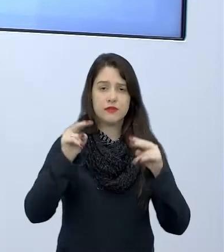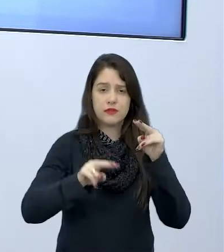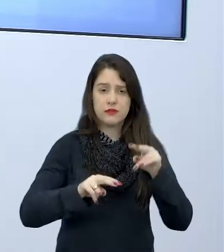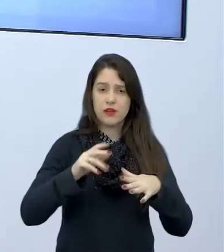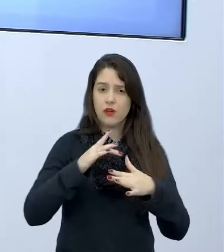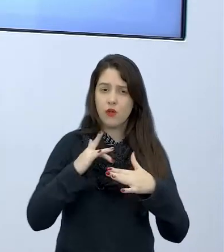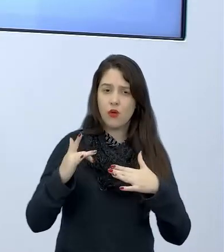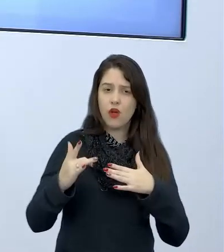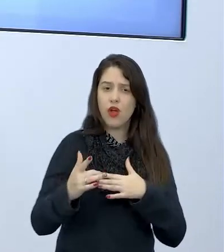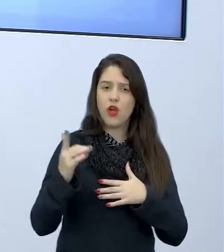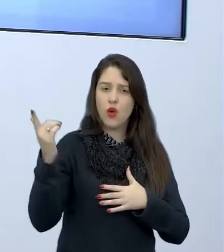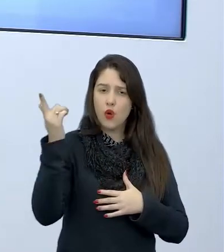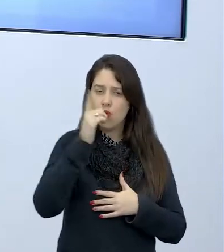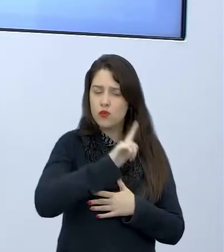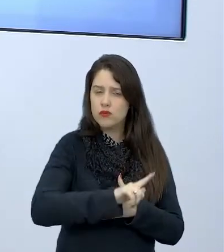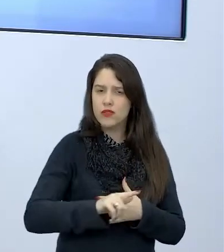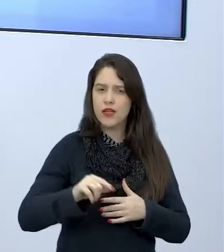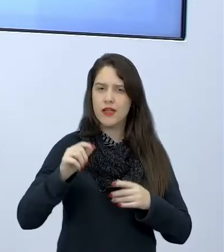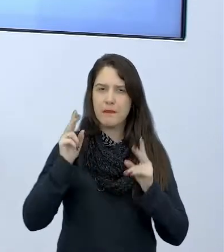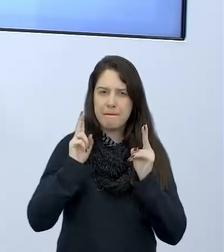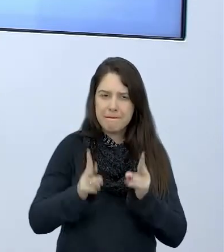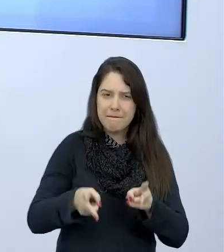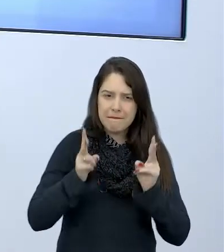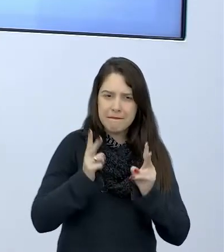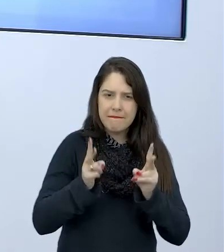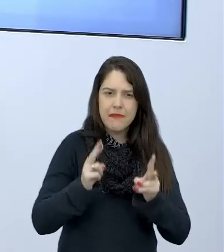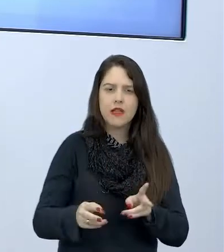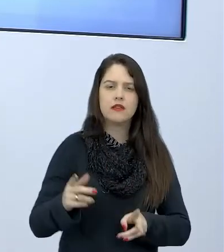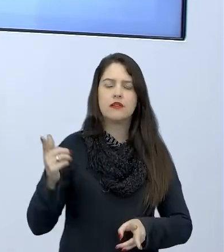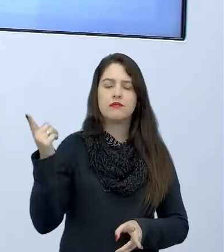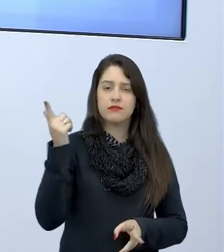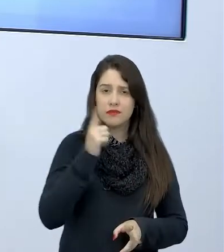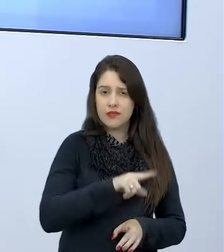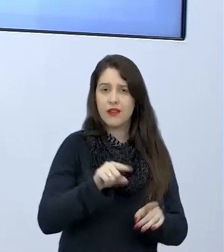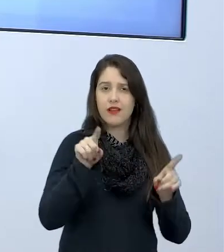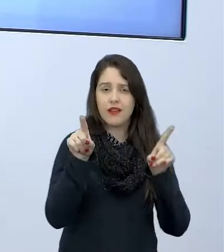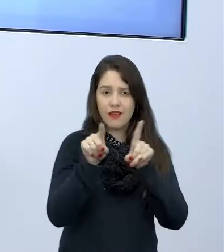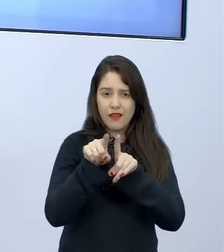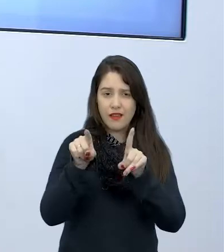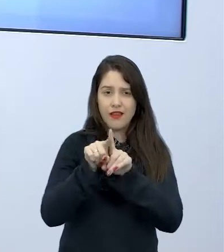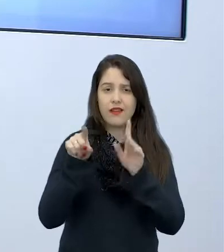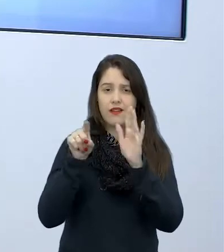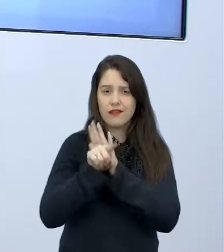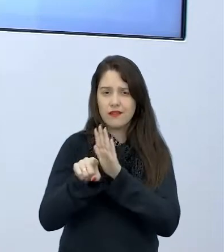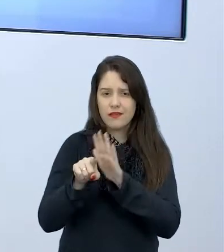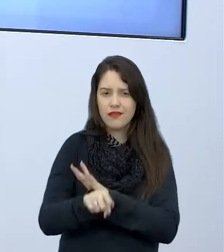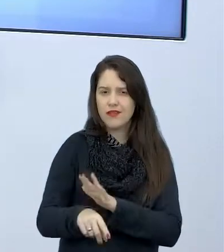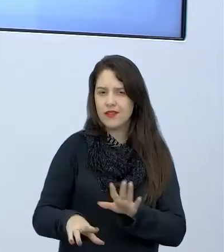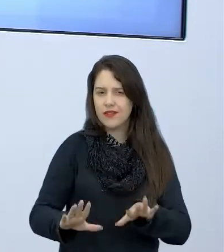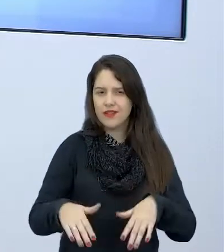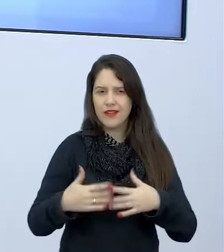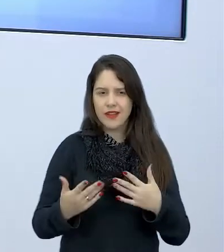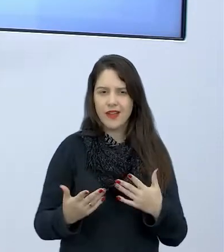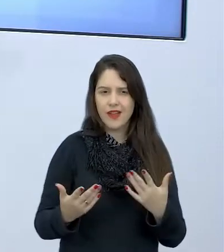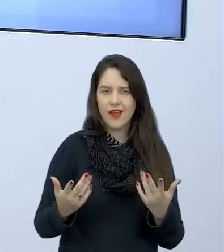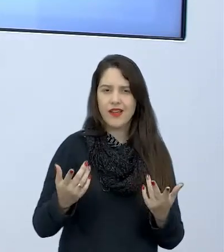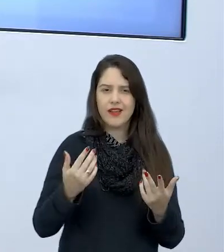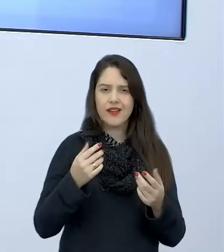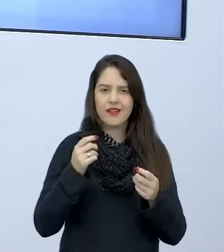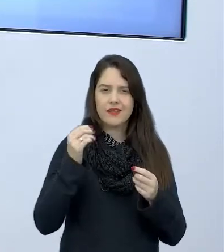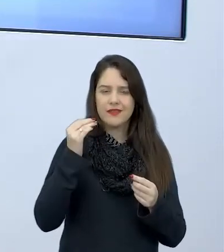de você conseguir ali se manter, você também tem a questão de manter a sua raiz viva. É tipo win-win, sabe?